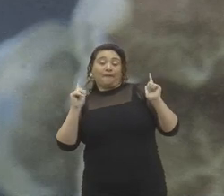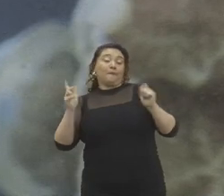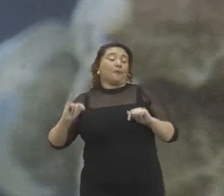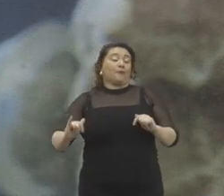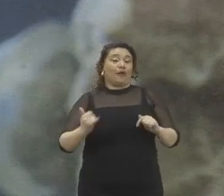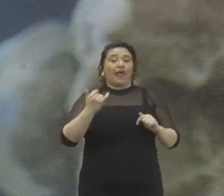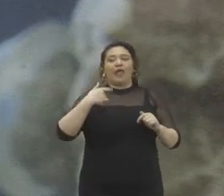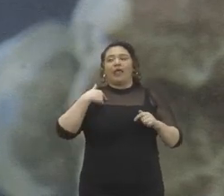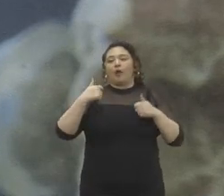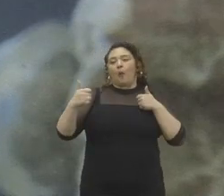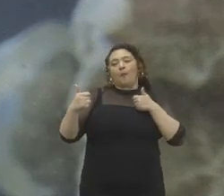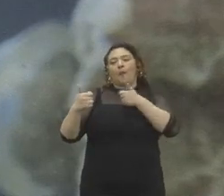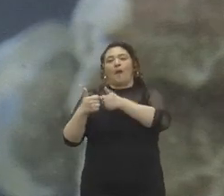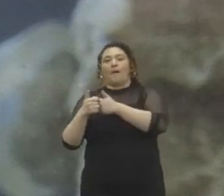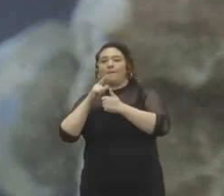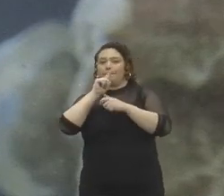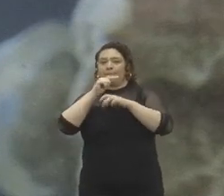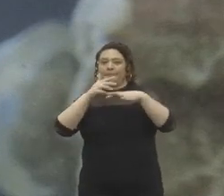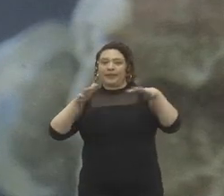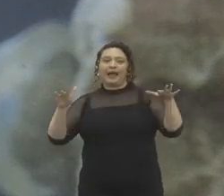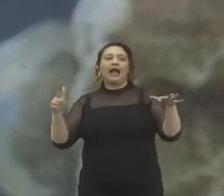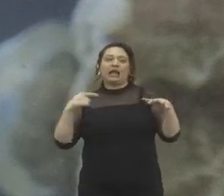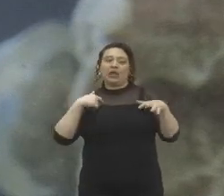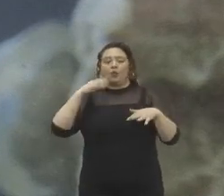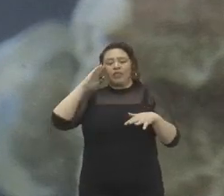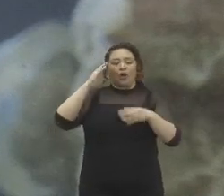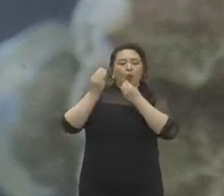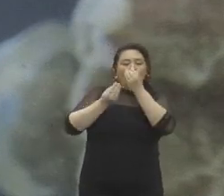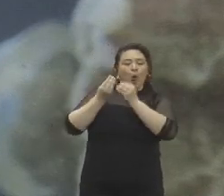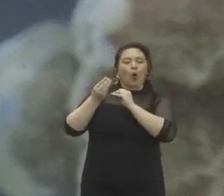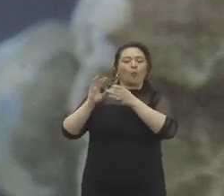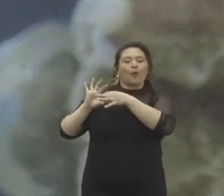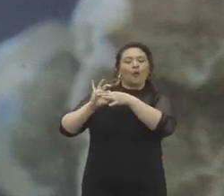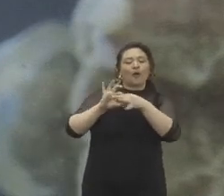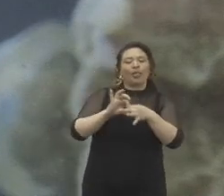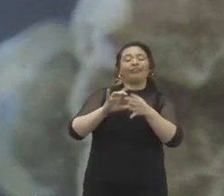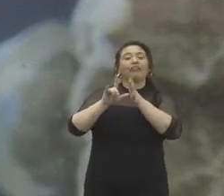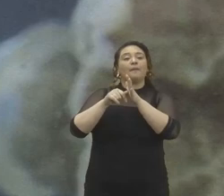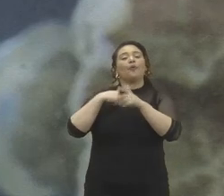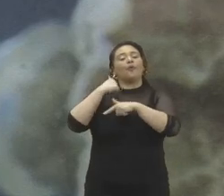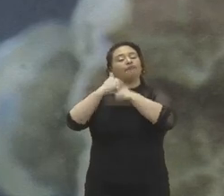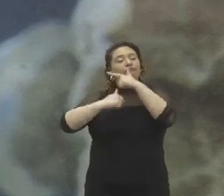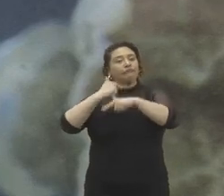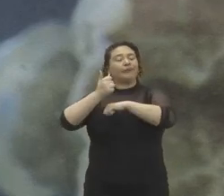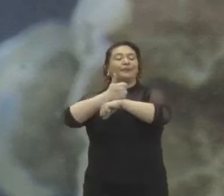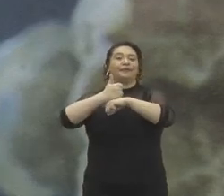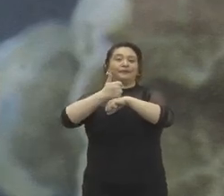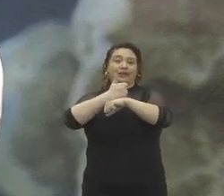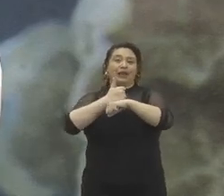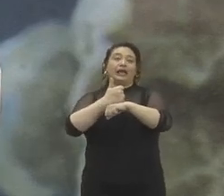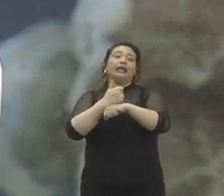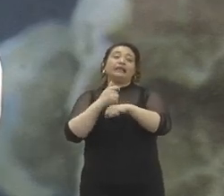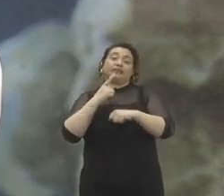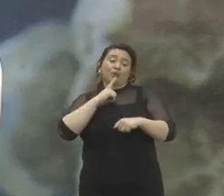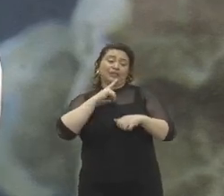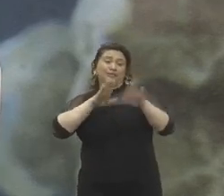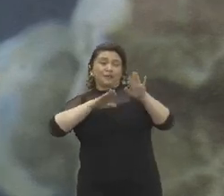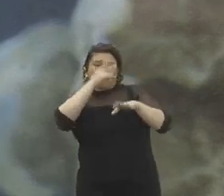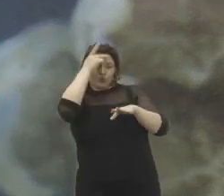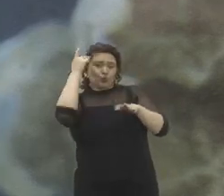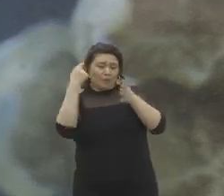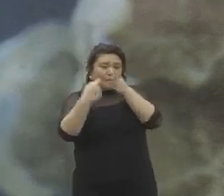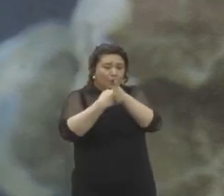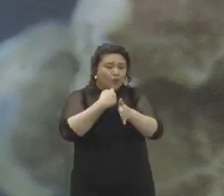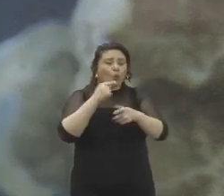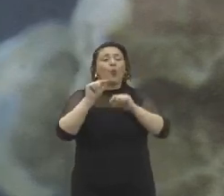com o mar graças ao trabalho né então e aí o nessas ocasiões Então você me pergunta o que que eu fiz